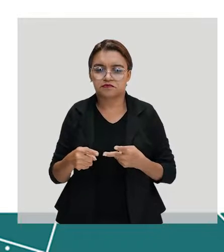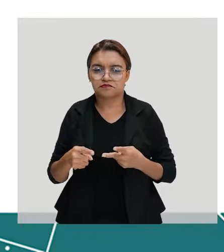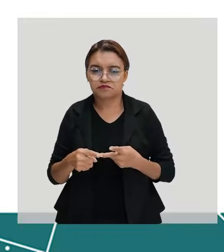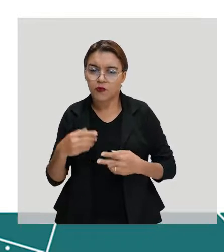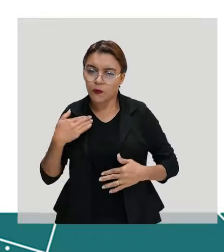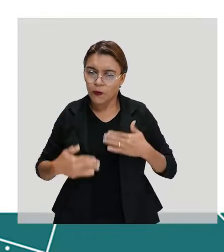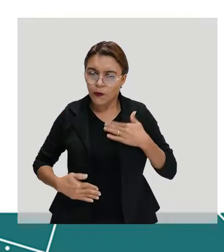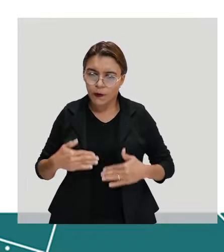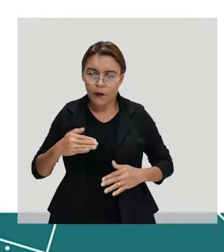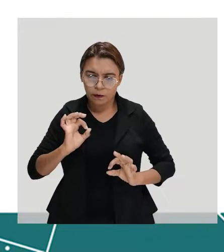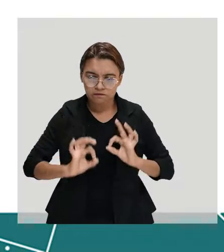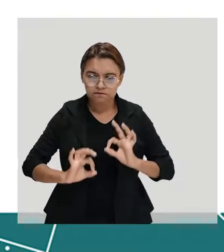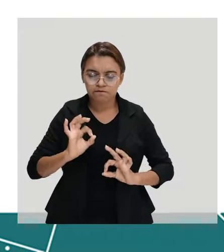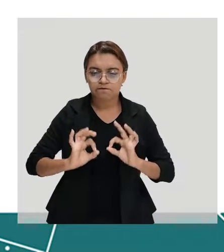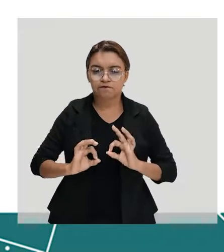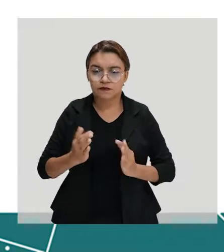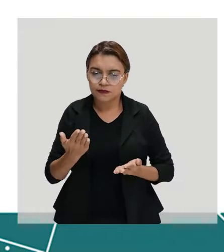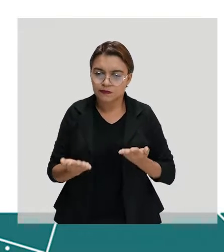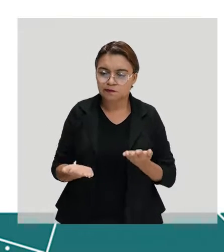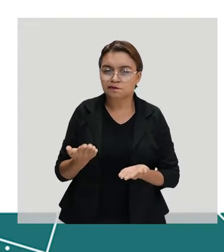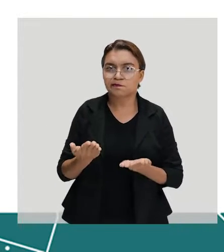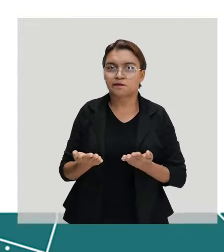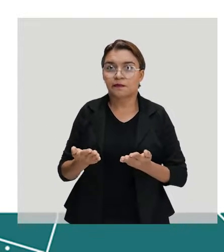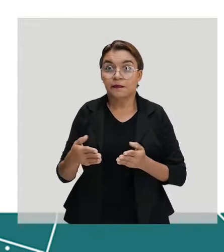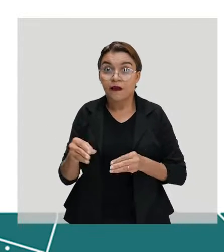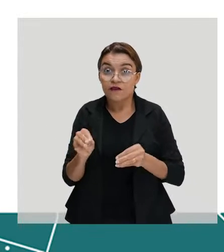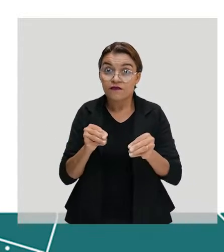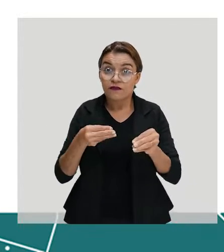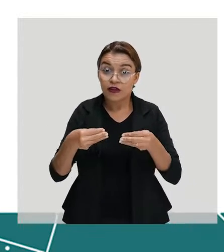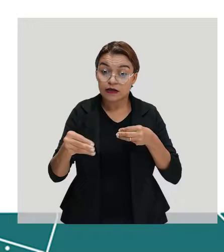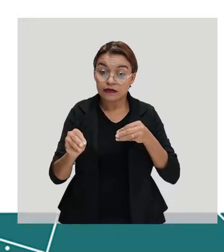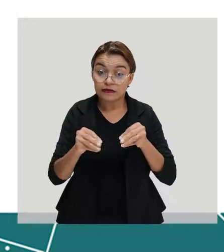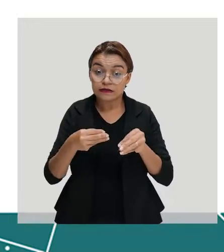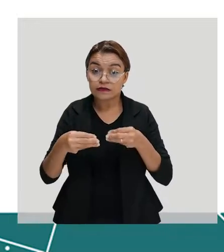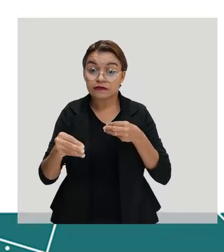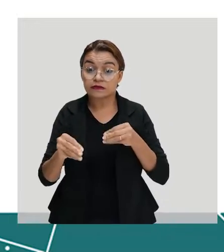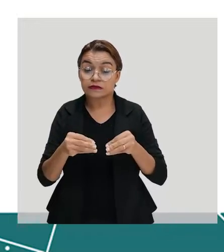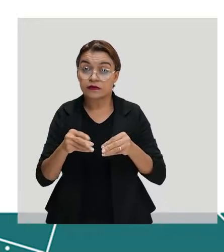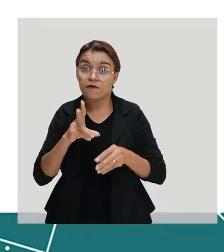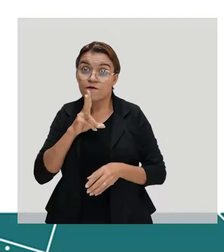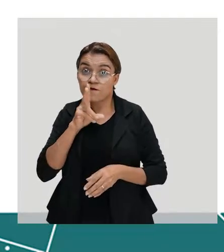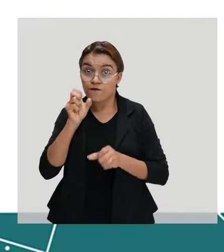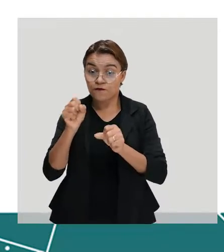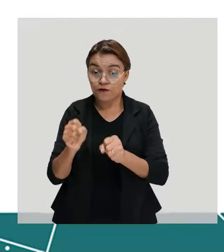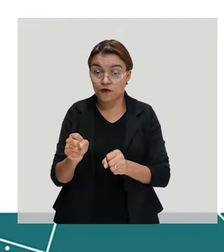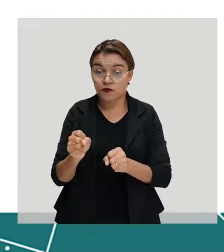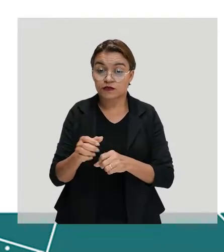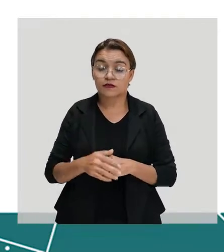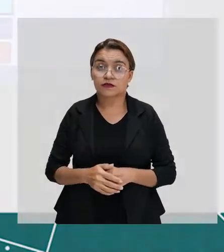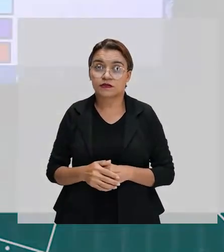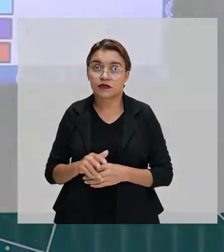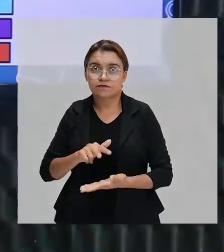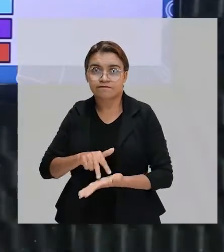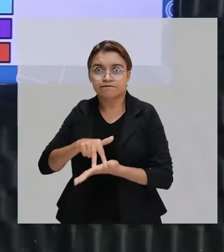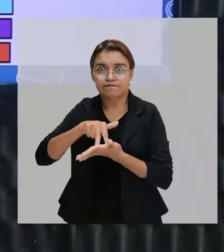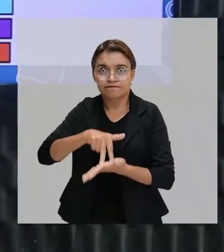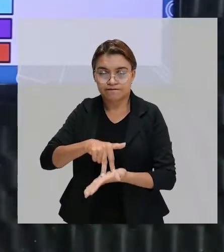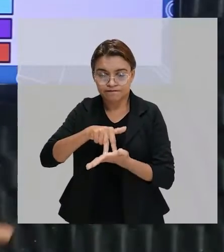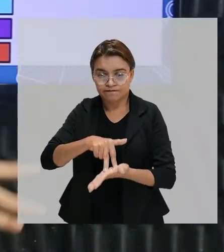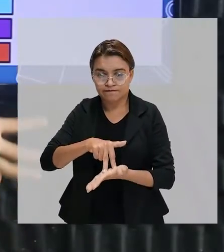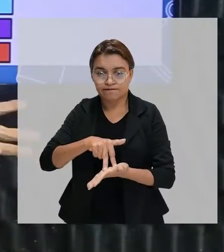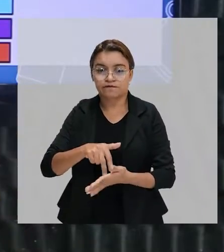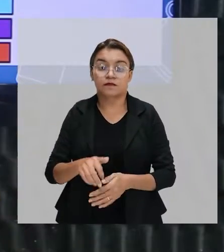coordenação motora equilíbrio flexibilidade a força a resistência